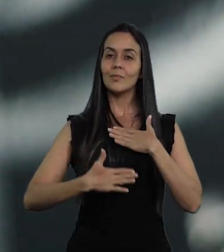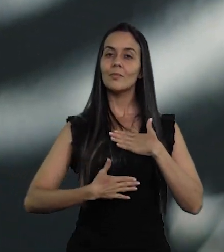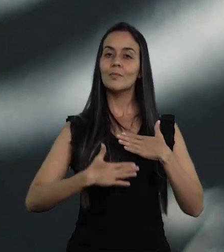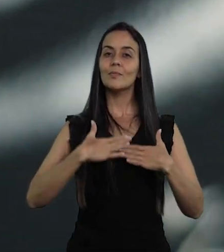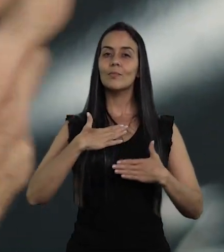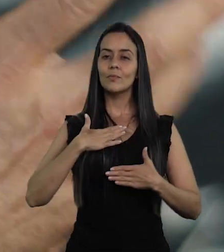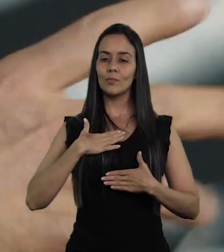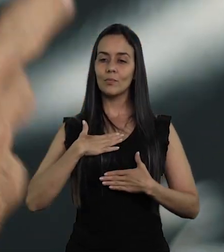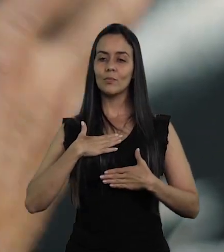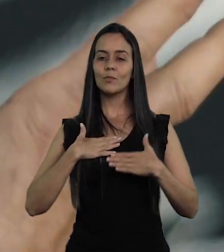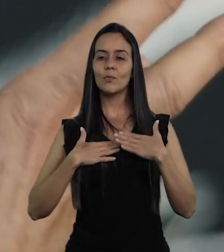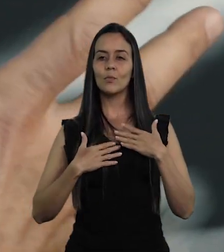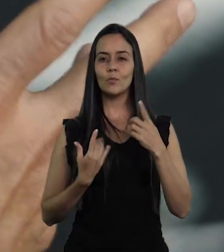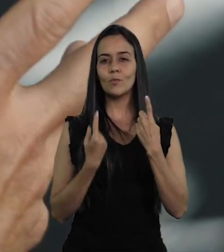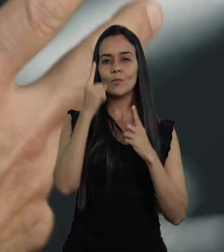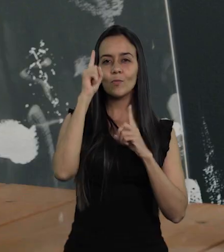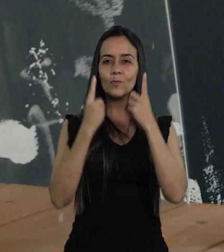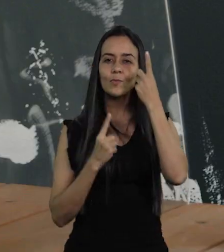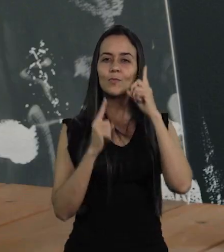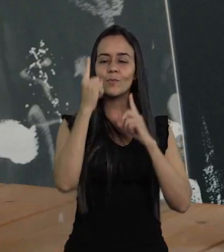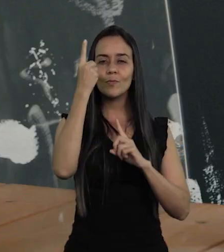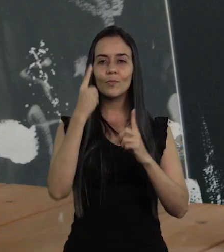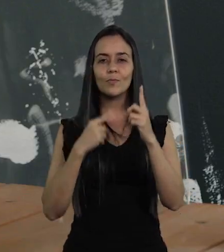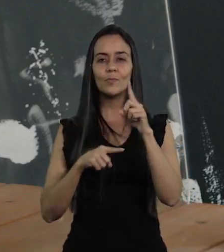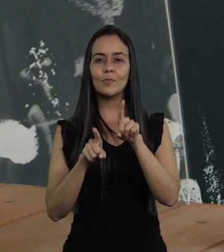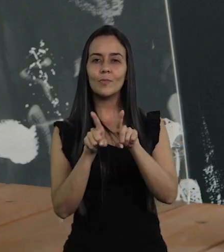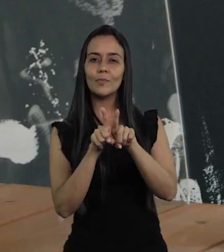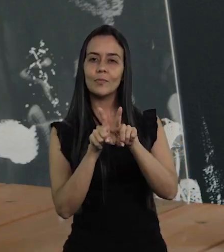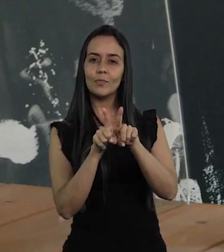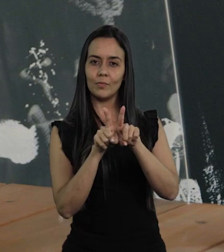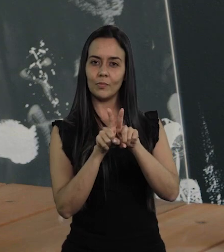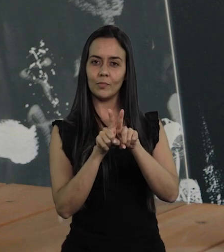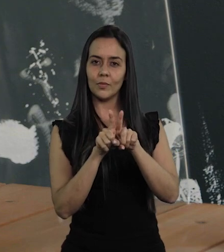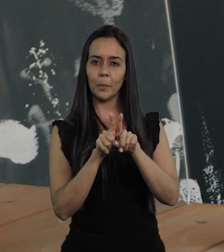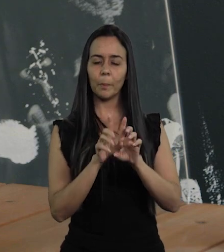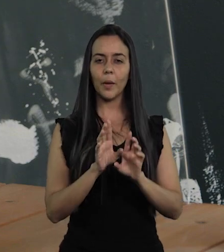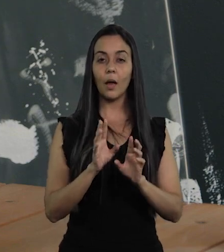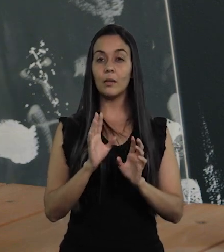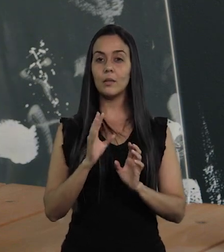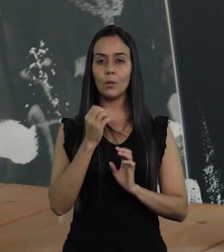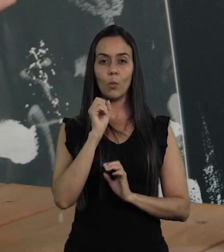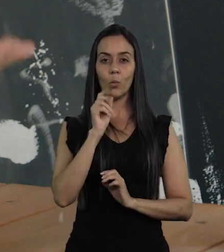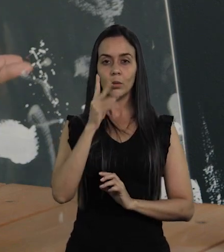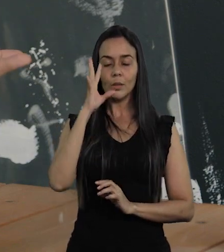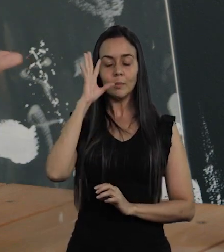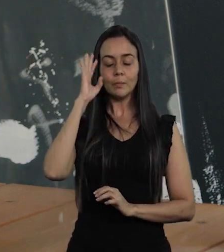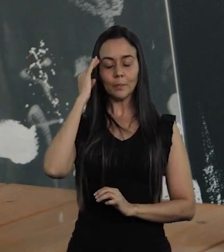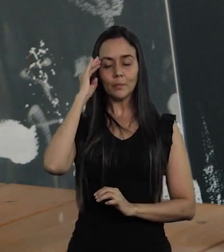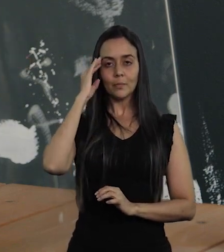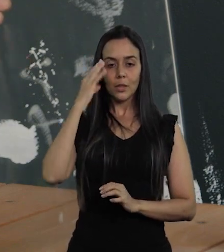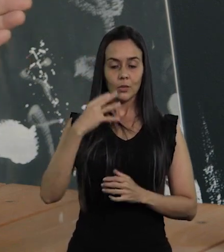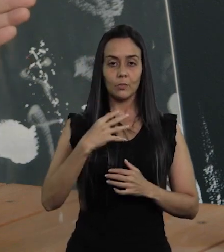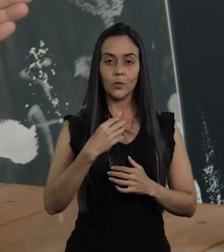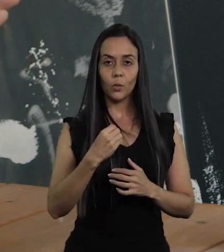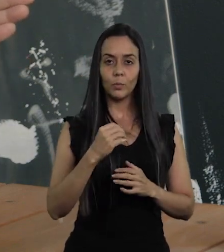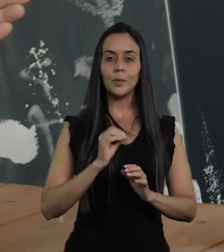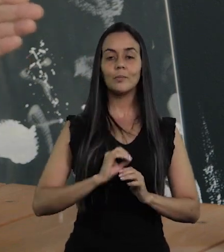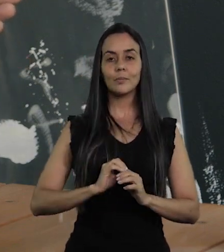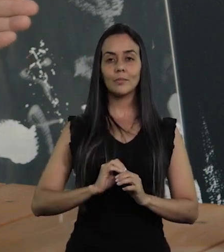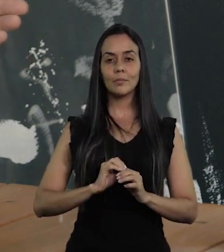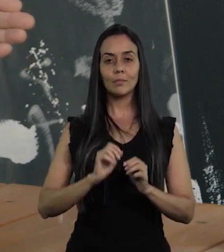como sendo adequado, por causa que ela viu, né? Viu esse gesto. É o que acontecia